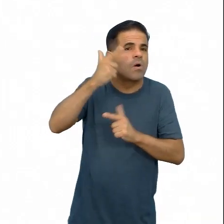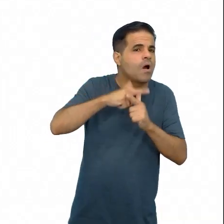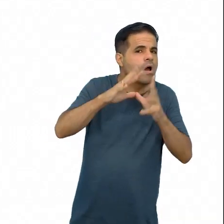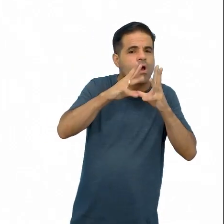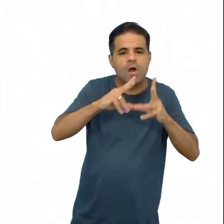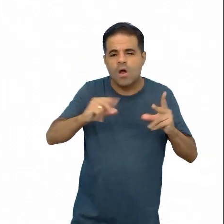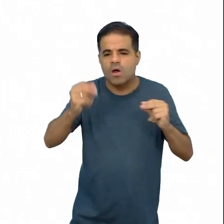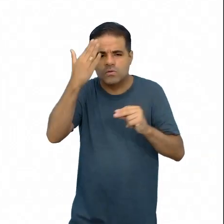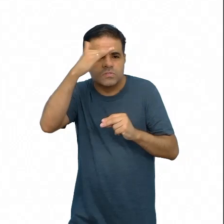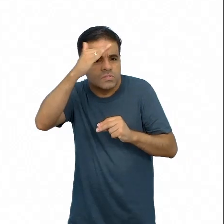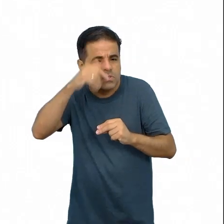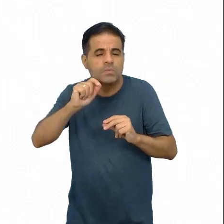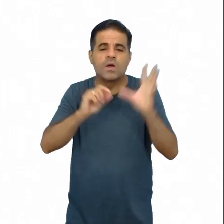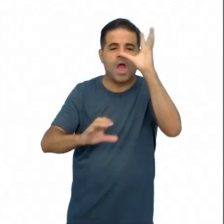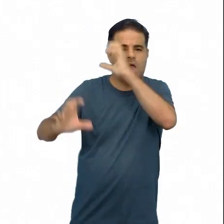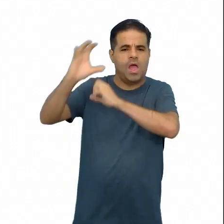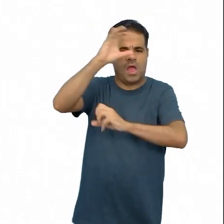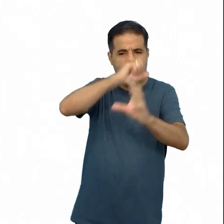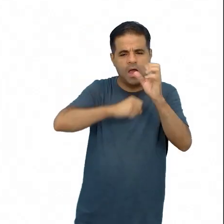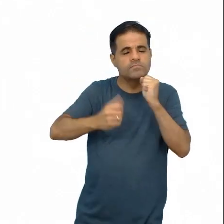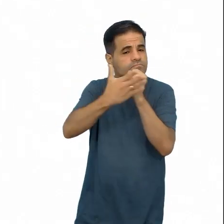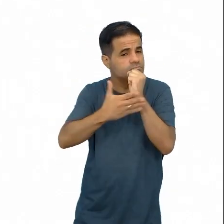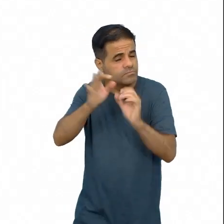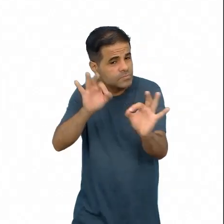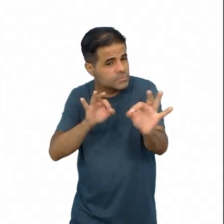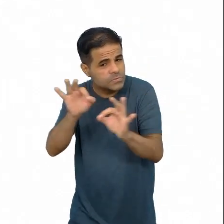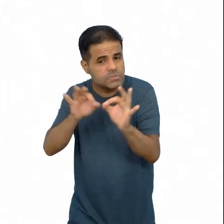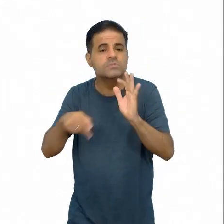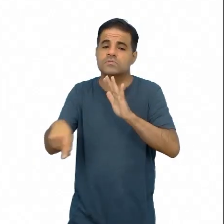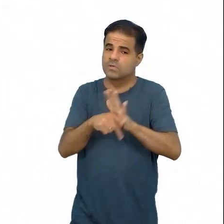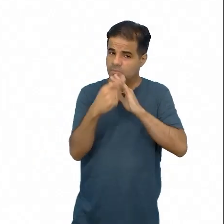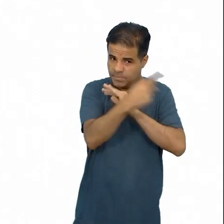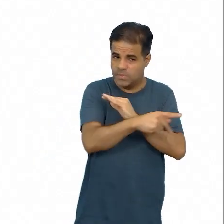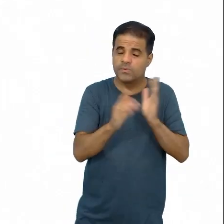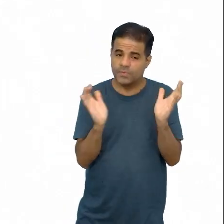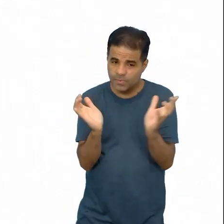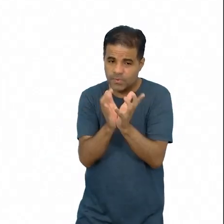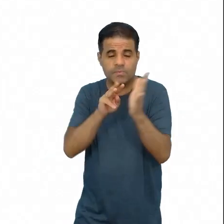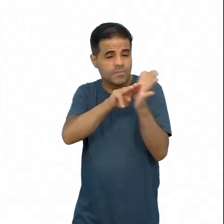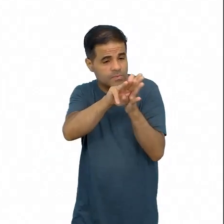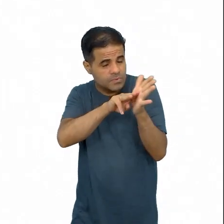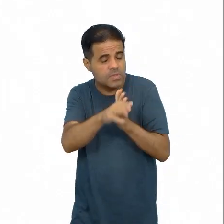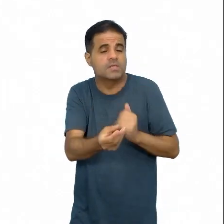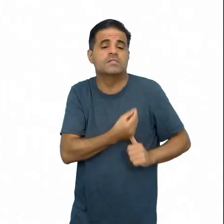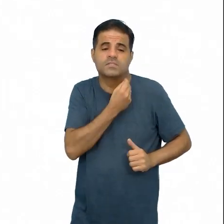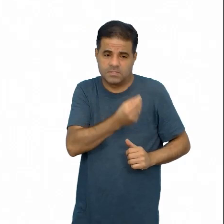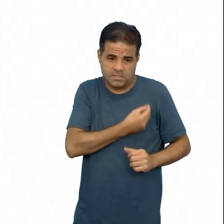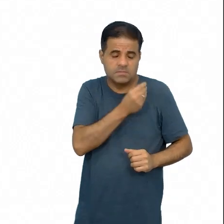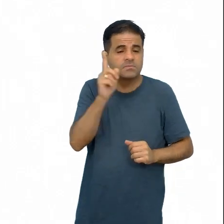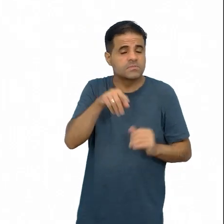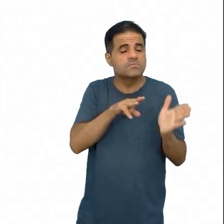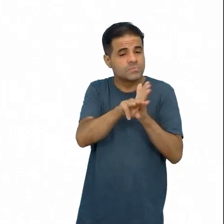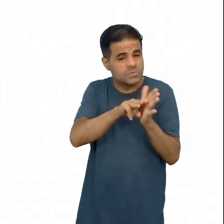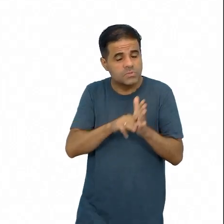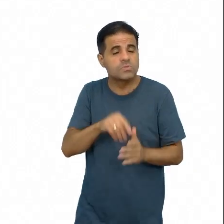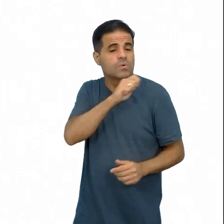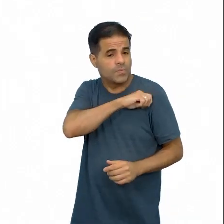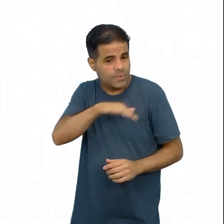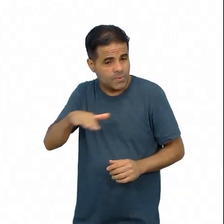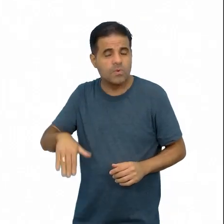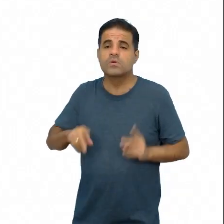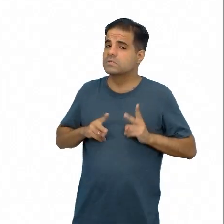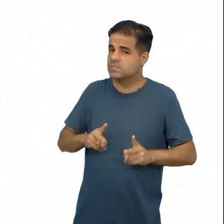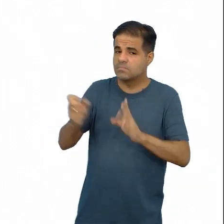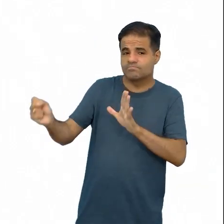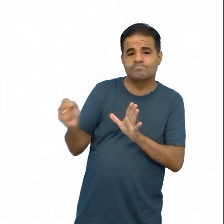que entendemos, então, na aprendizagem baseada em projetos, né? Faz parte de um grupo de metodologias ativas, então é uma metodologia ativa, onde o aluno está